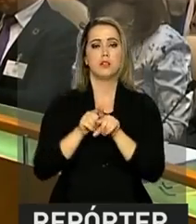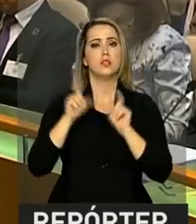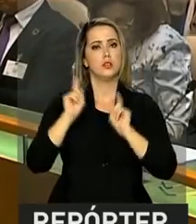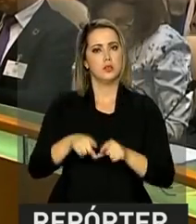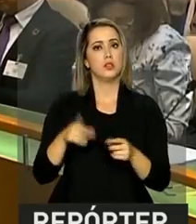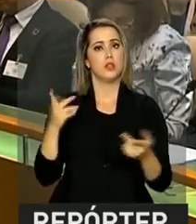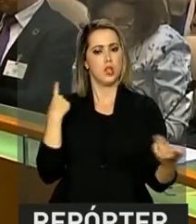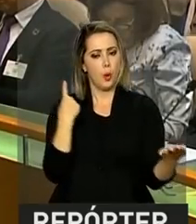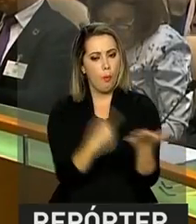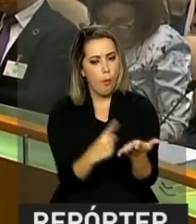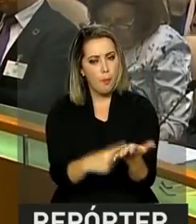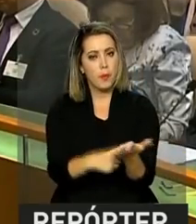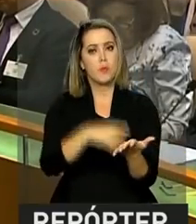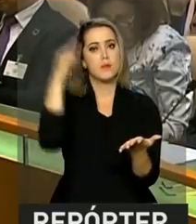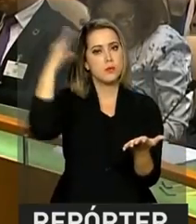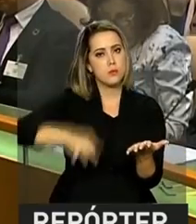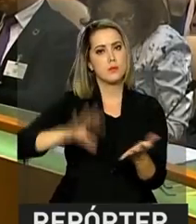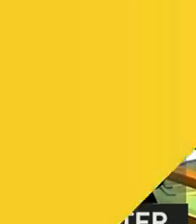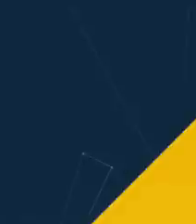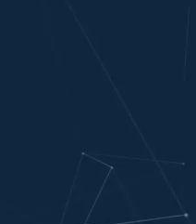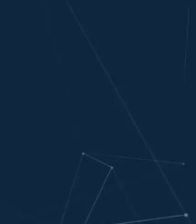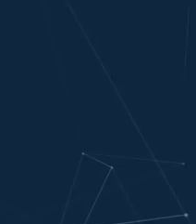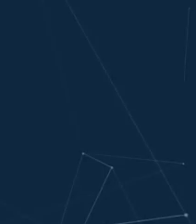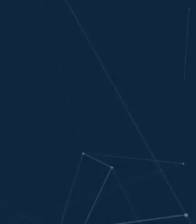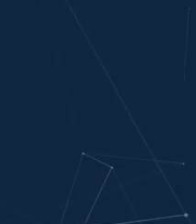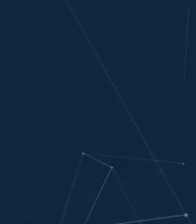compromisso inequívoco com o meio ambiente.